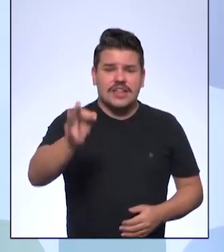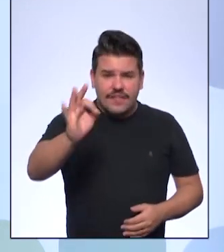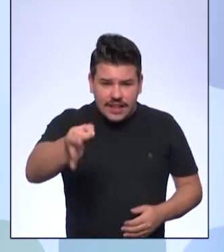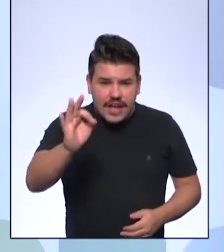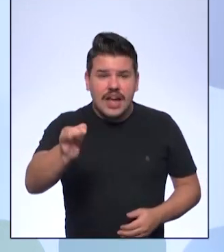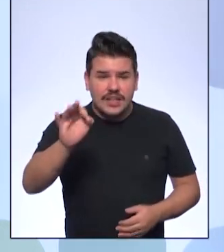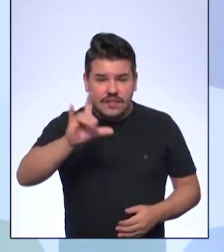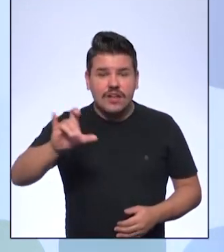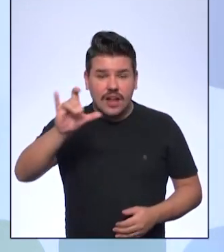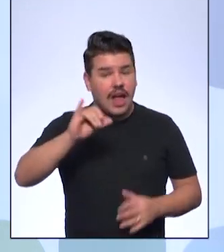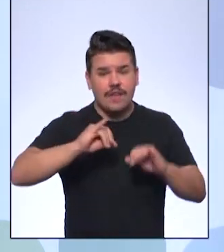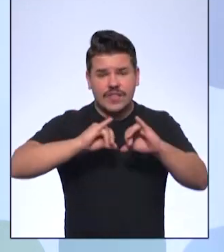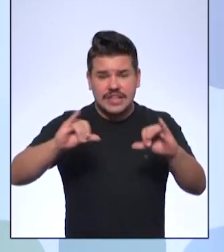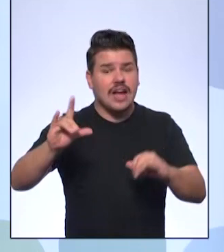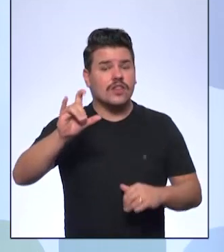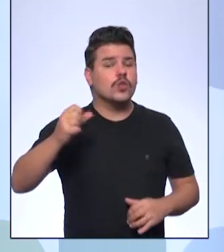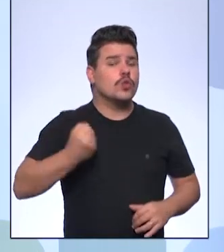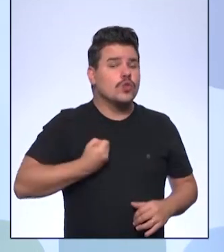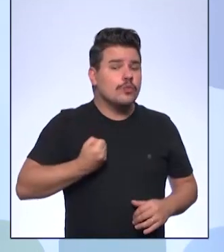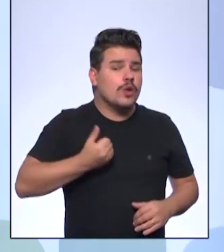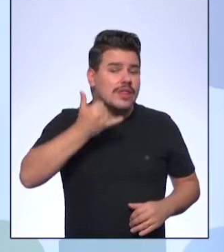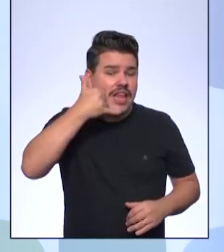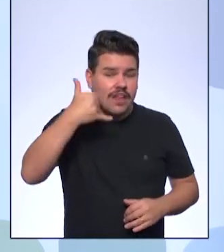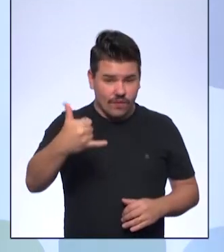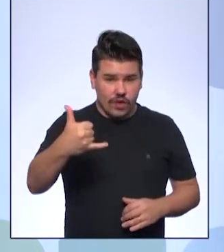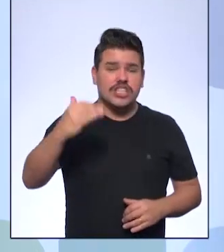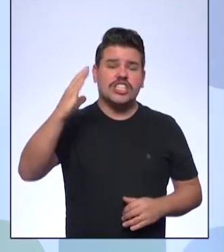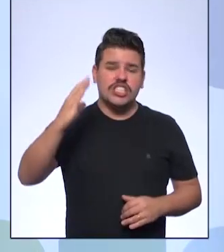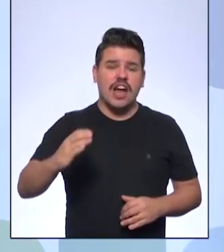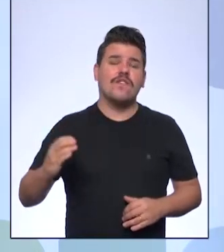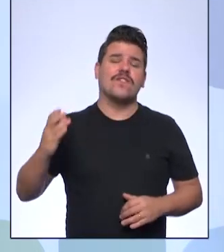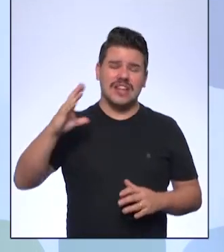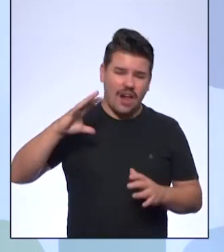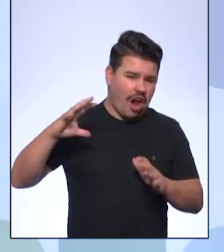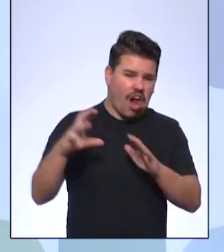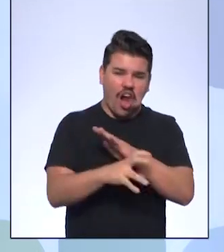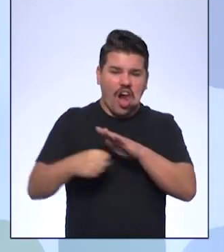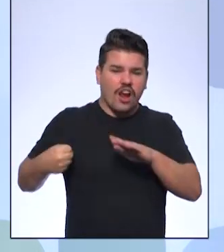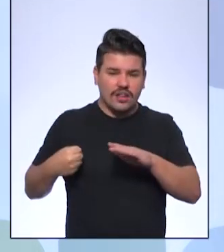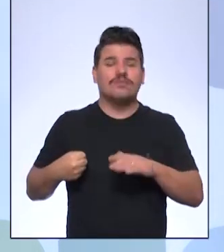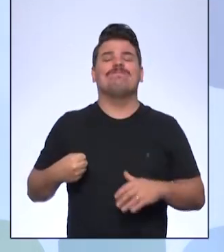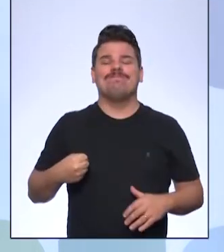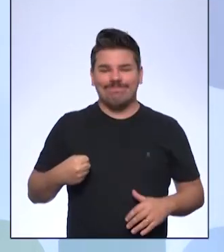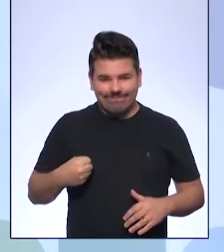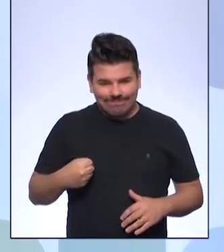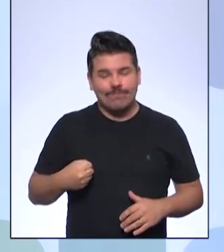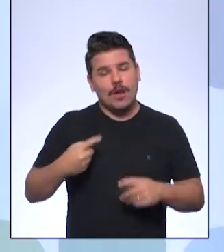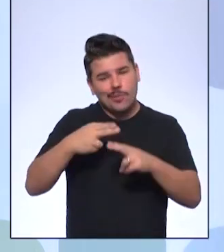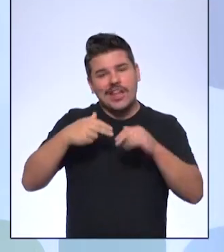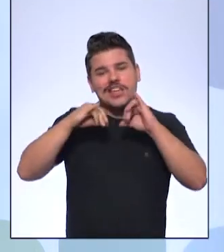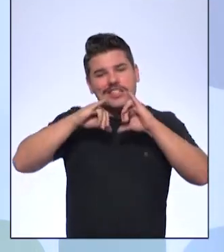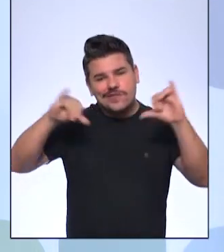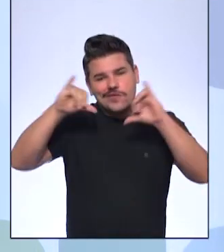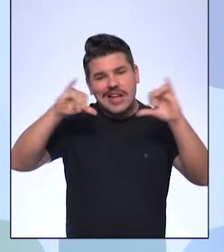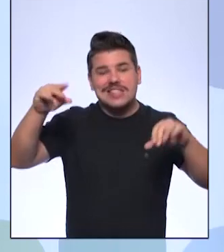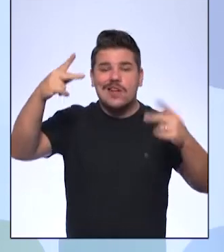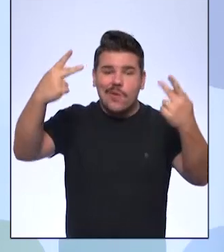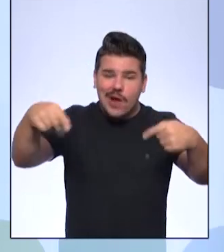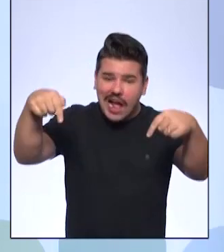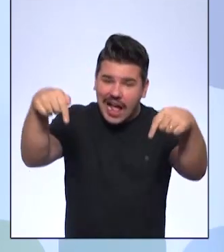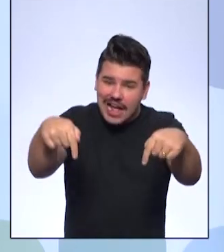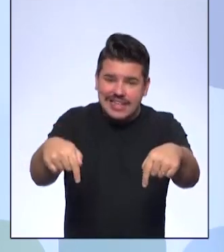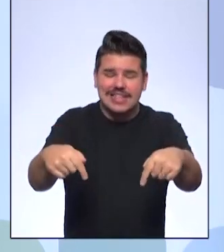que ela colocou um número e o número dela foi hackeado. Através dessa divulgação que vocês colocam